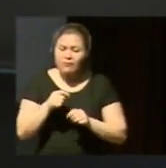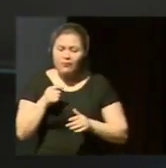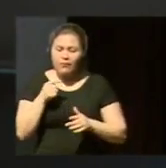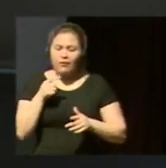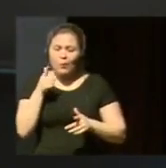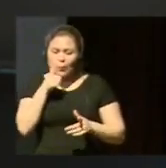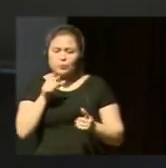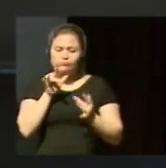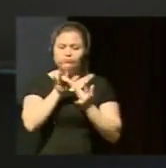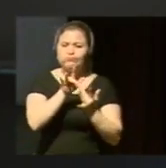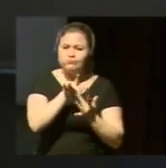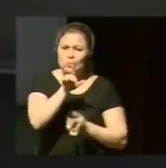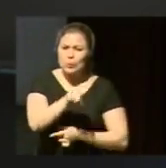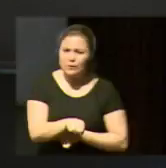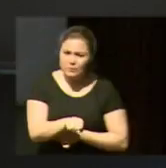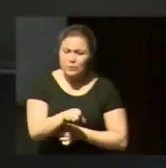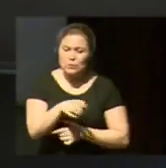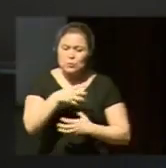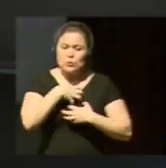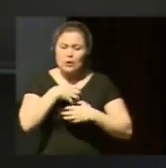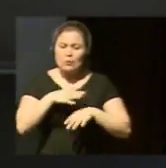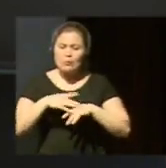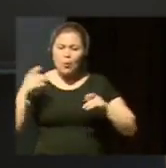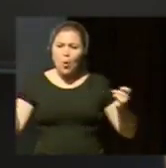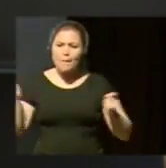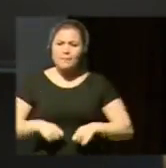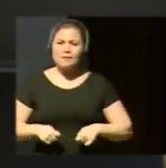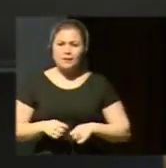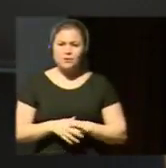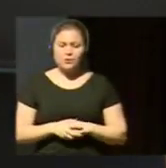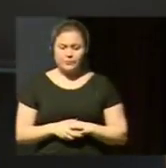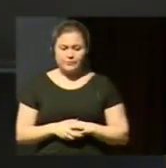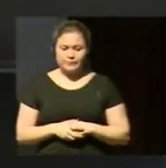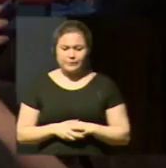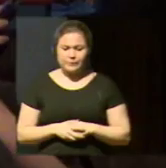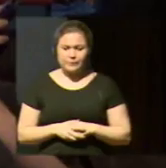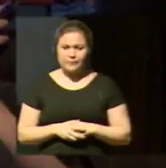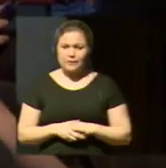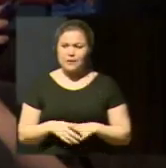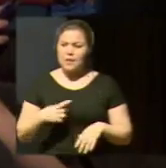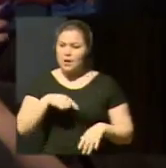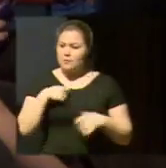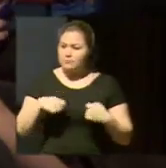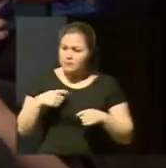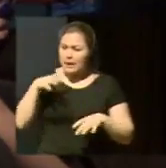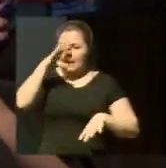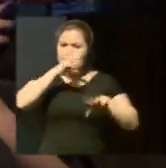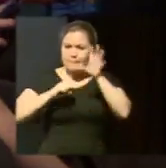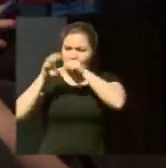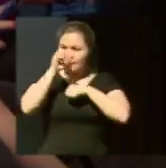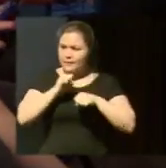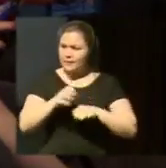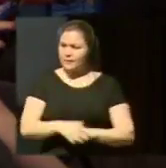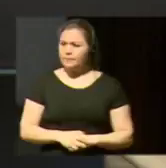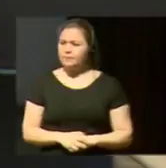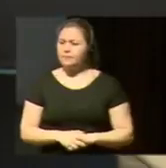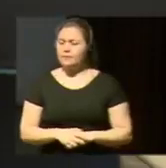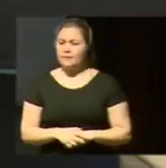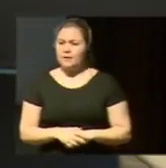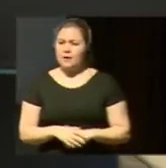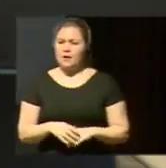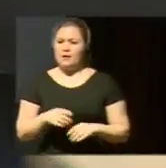bem, ou seja, de forma competente, e precisamos aprender a